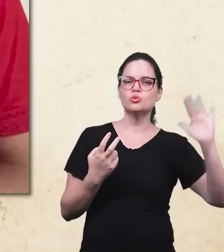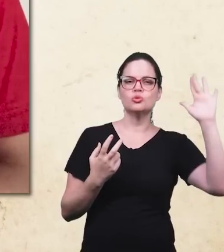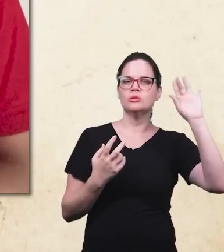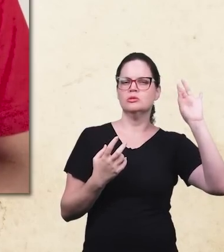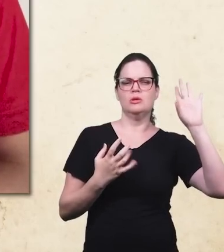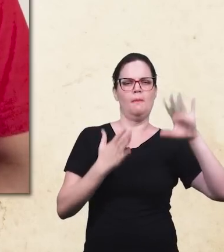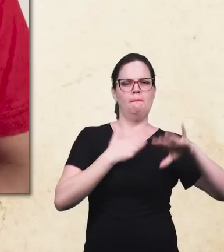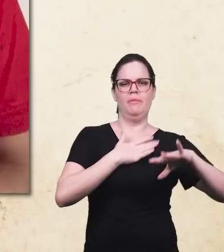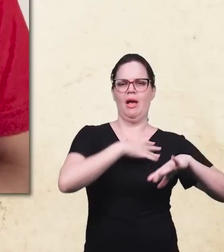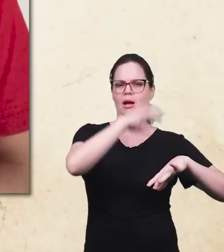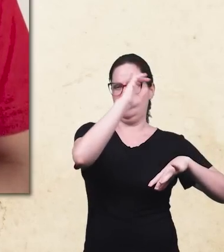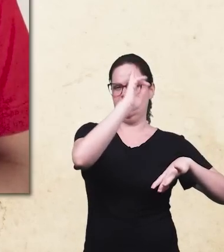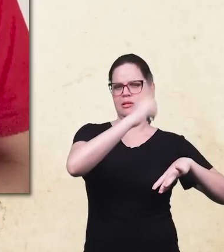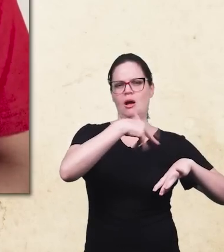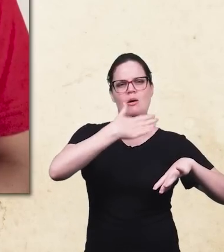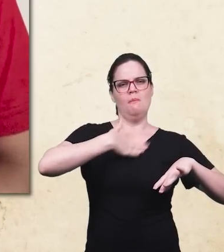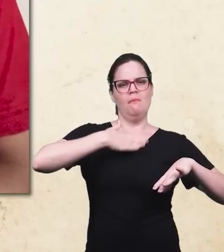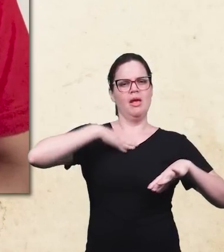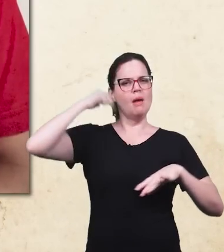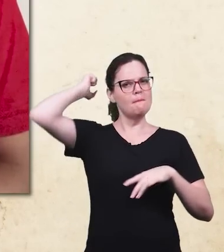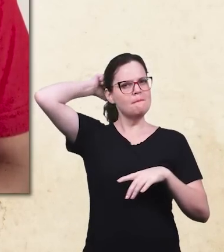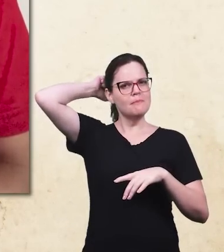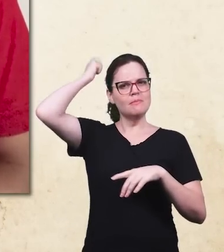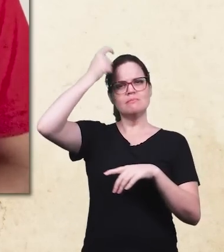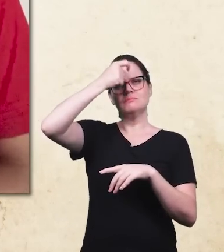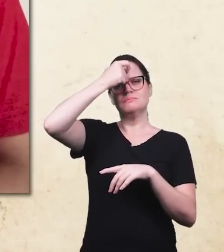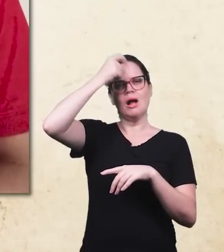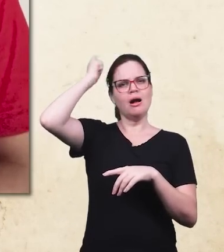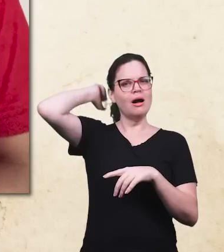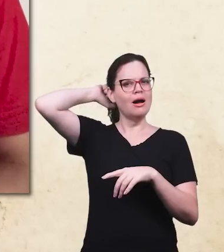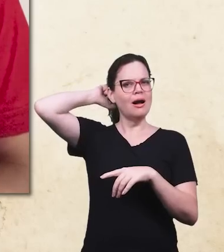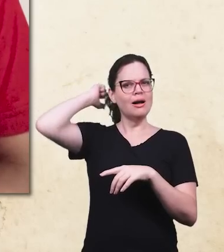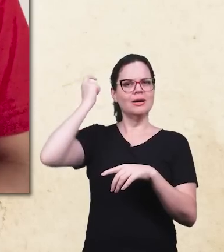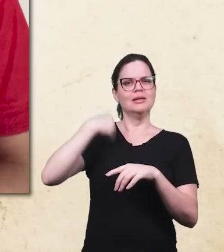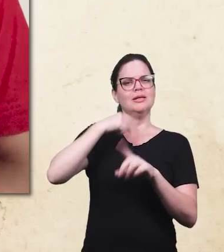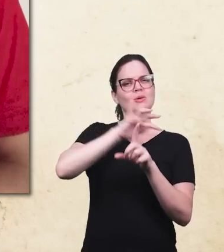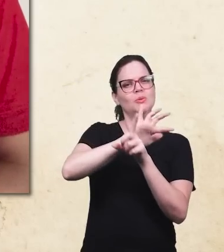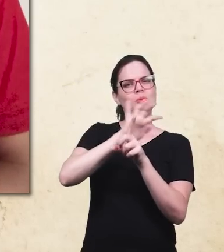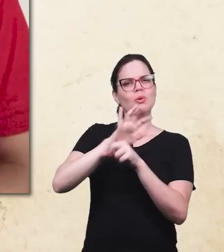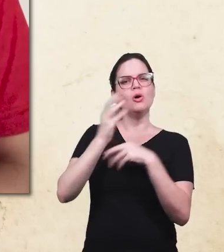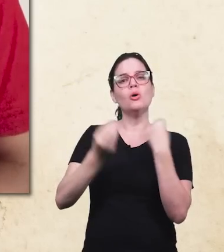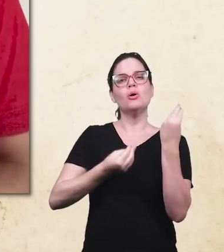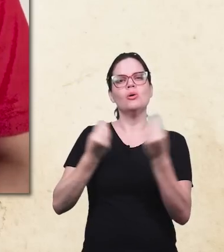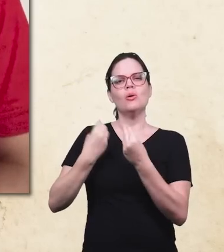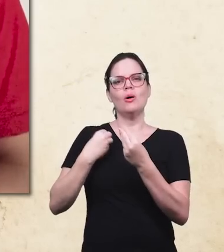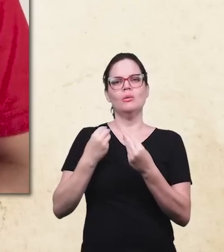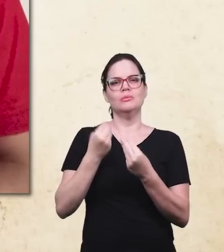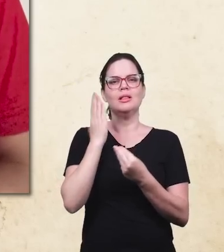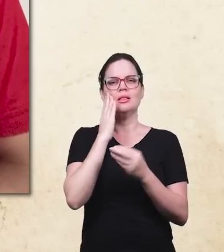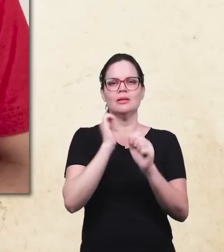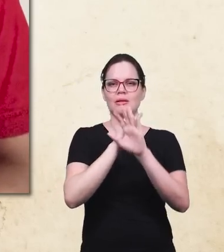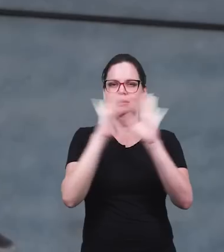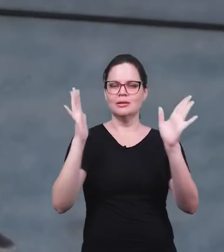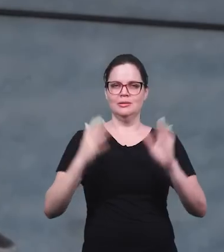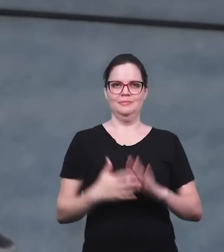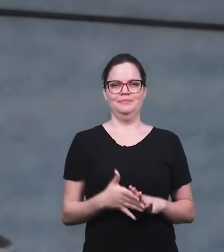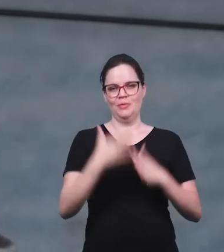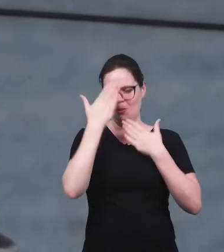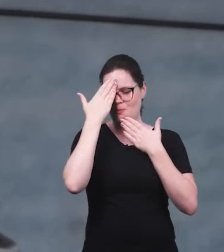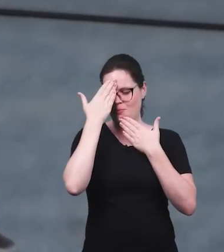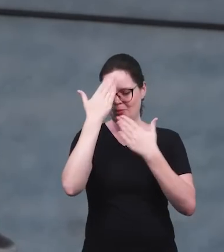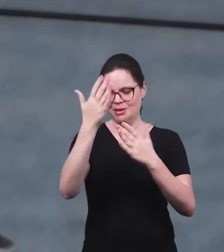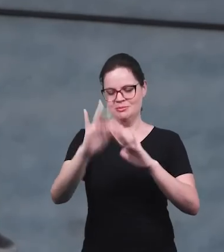vem tão somente da nossa razão, da nossa mente, com elementos do nosso subconsciente.